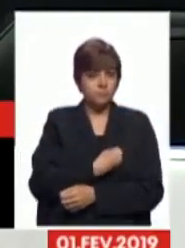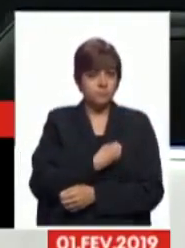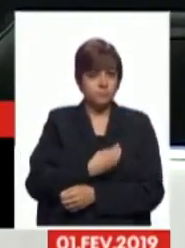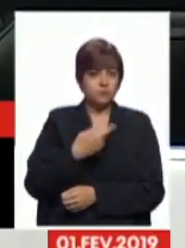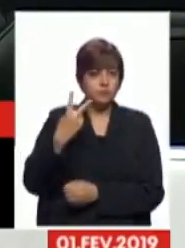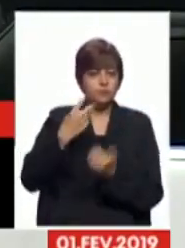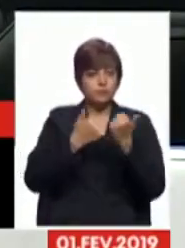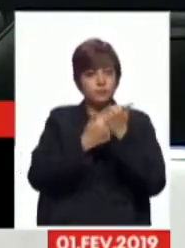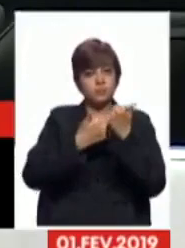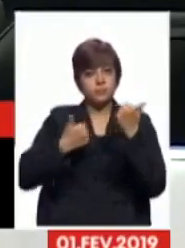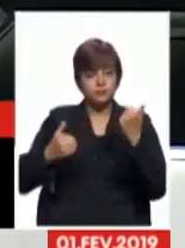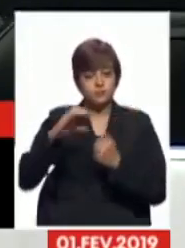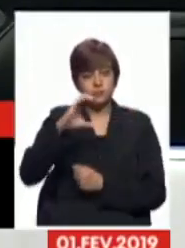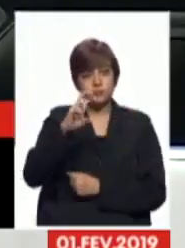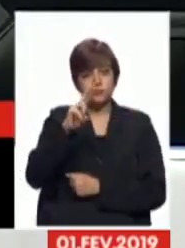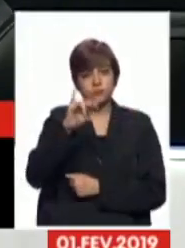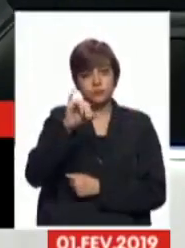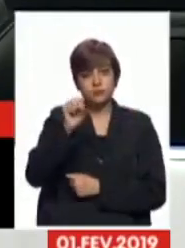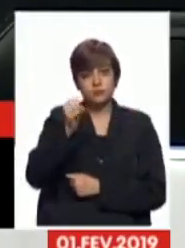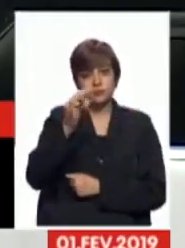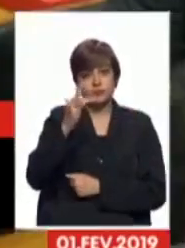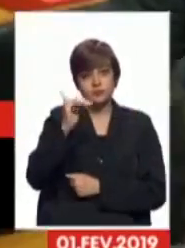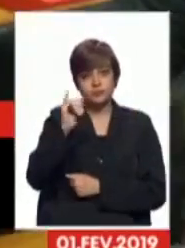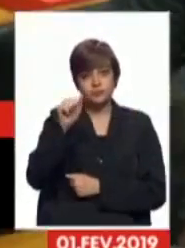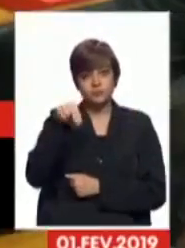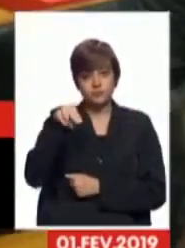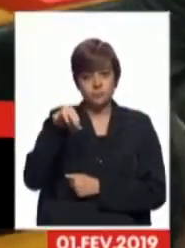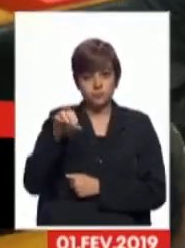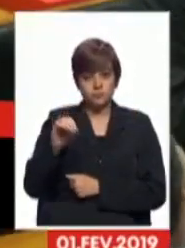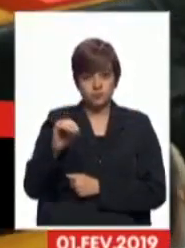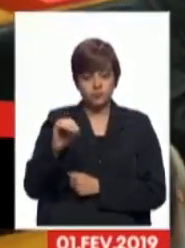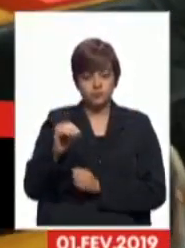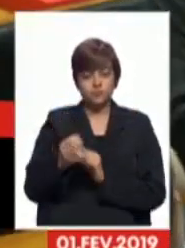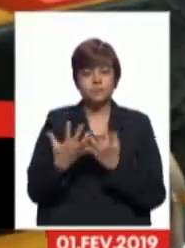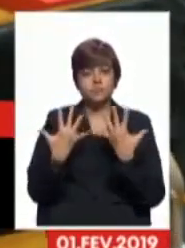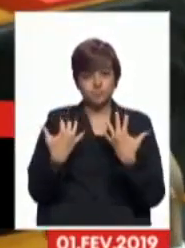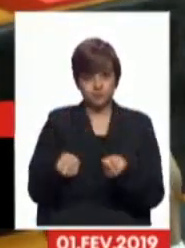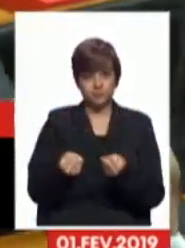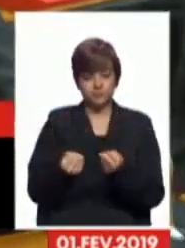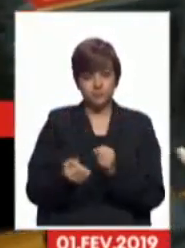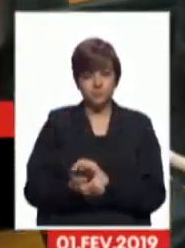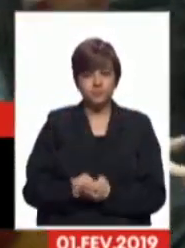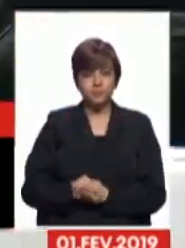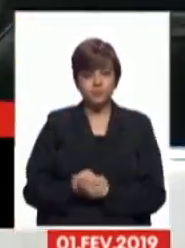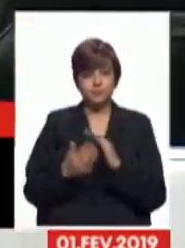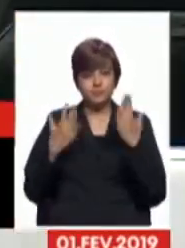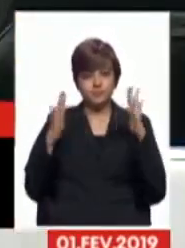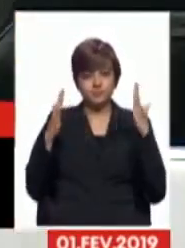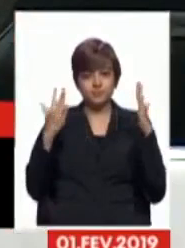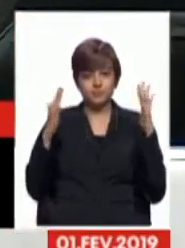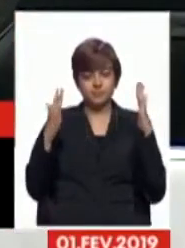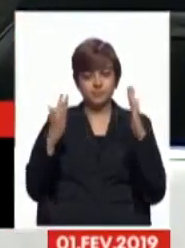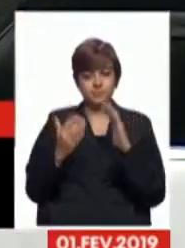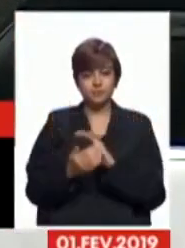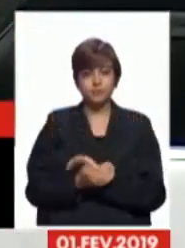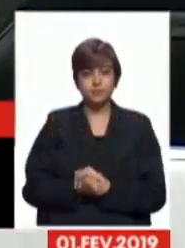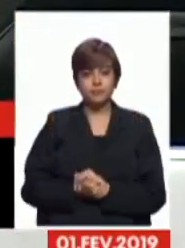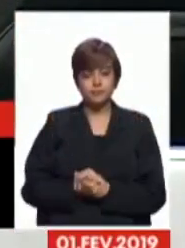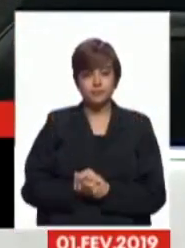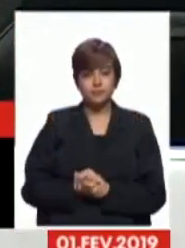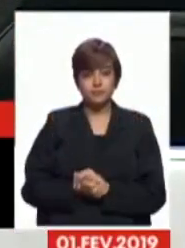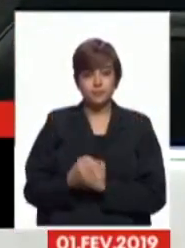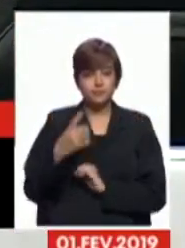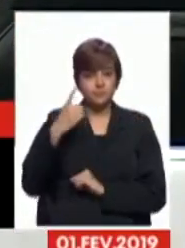vice-presidente da Assembleia Legislativa. Muito bem. Deputado Cristiano Silveira